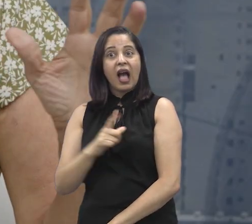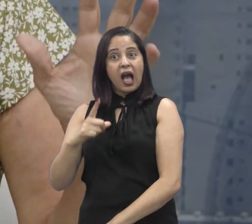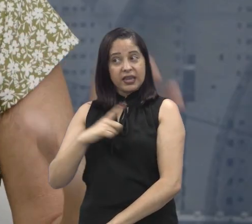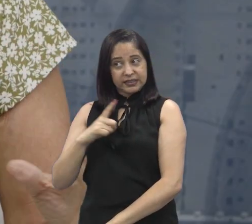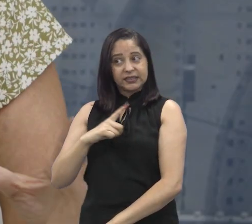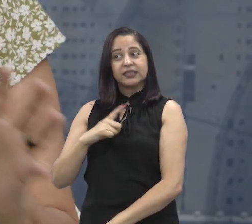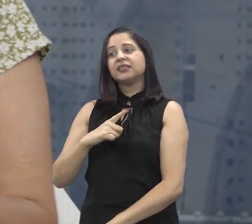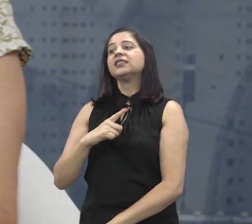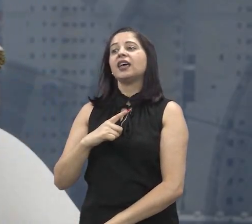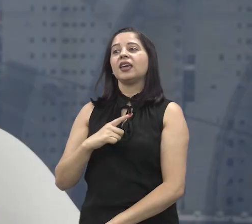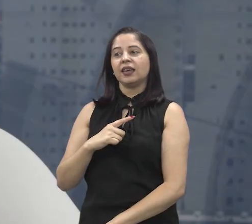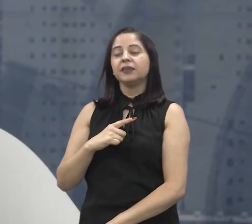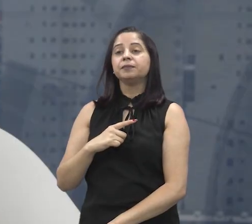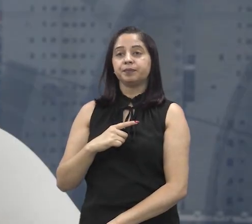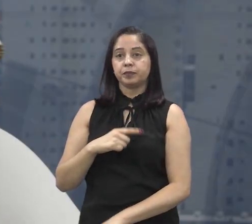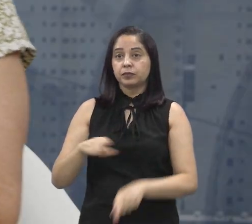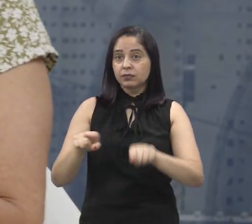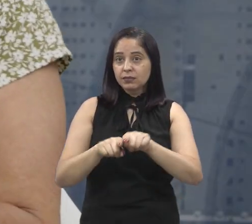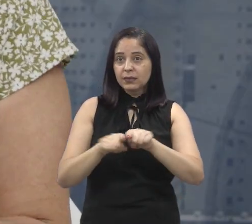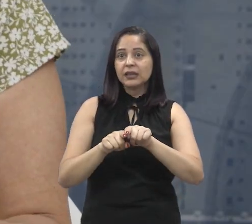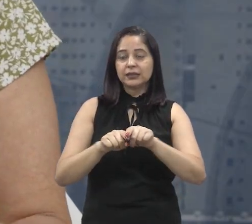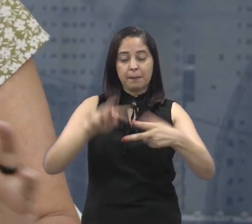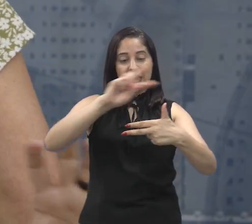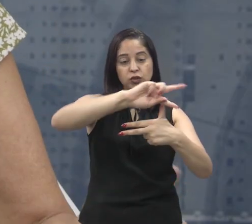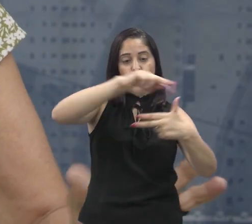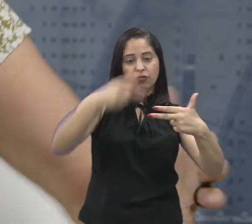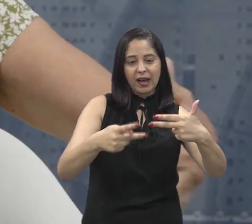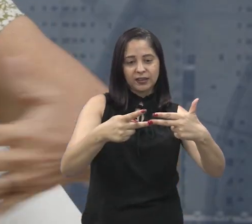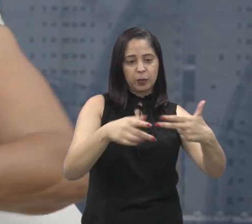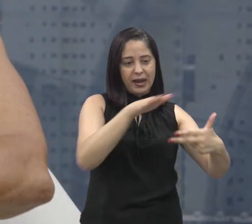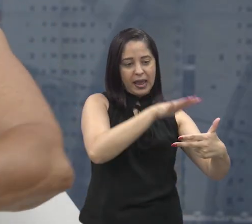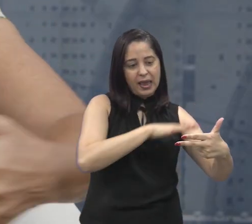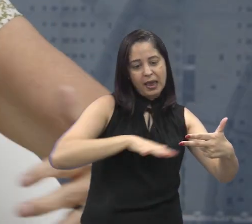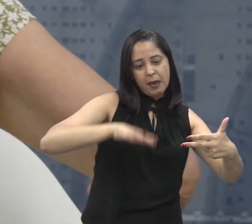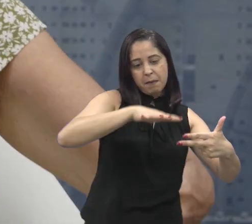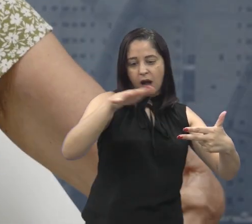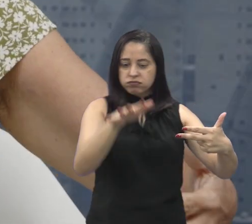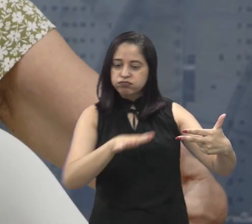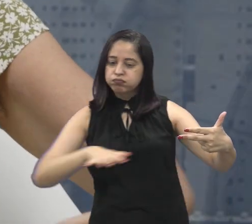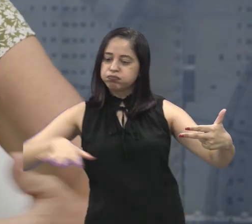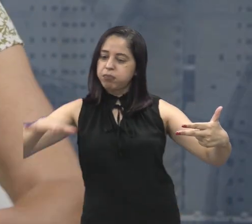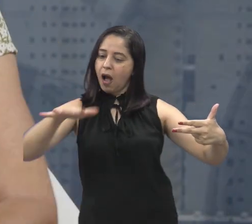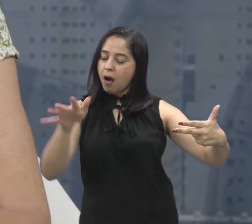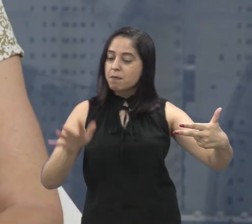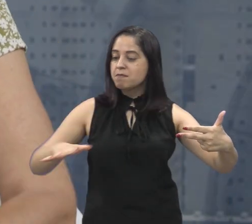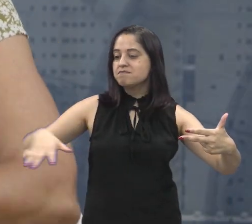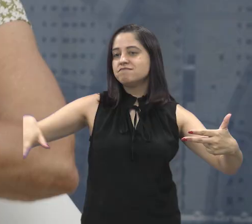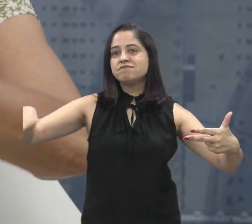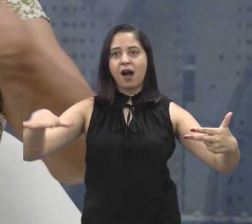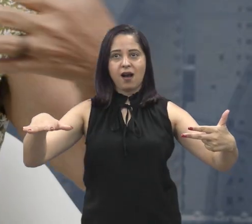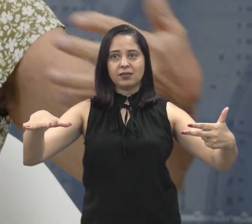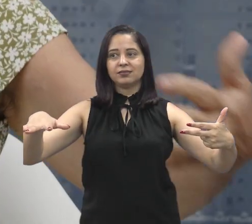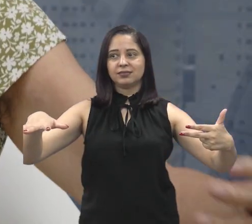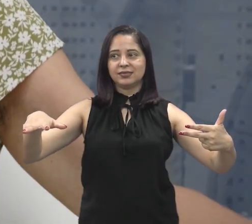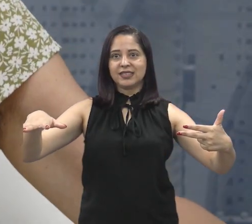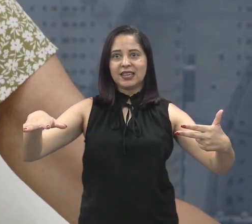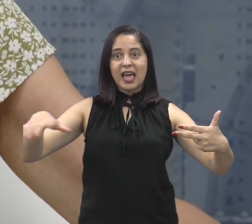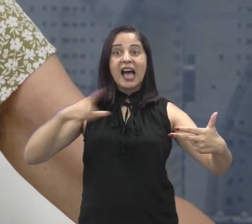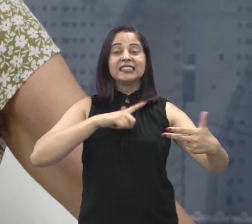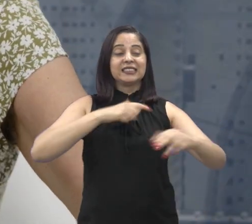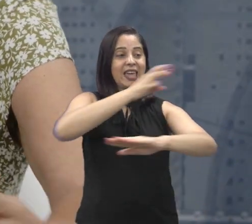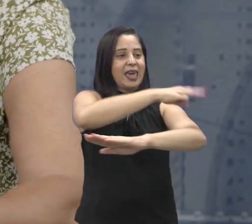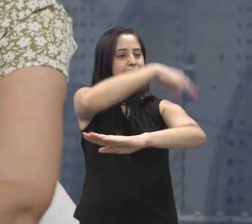do baixo, médio e fundo vale do Paraíba Paulista. Nós estamos como se abraçados pela Serra da Mantiqueira,